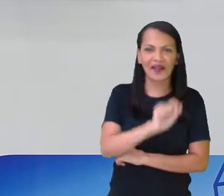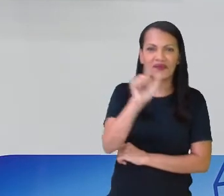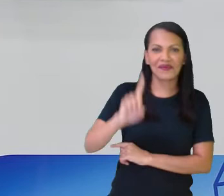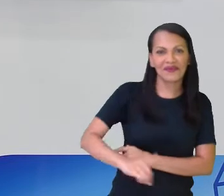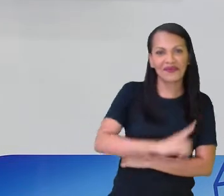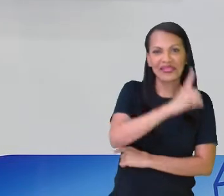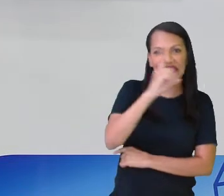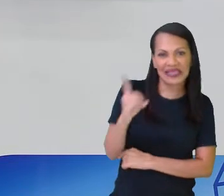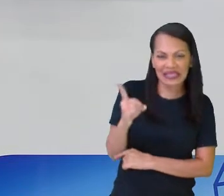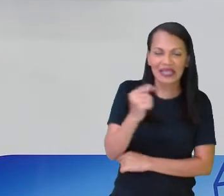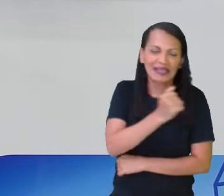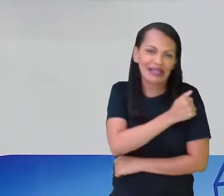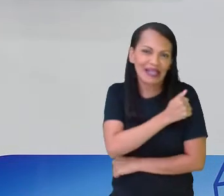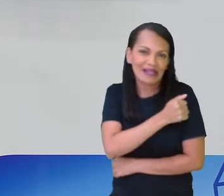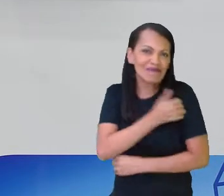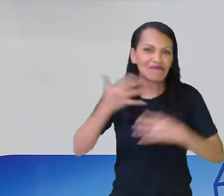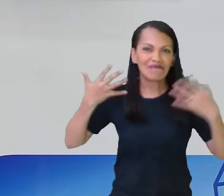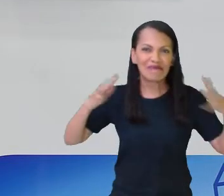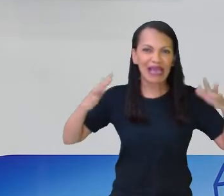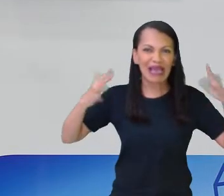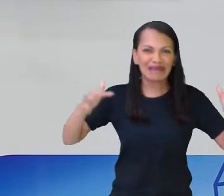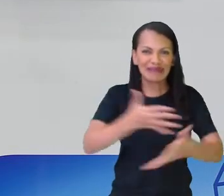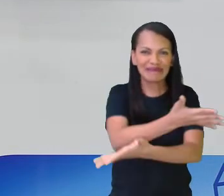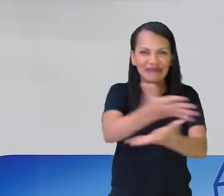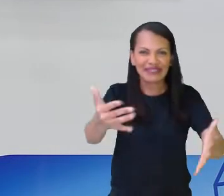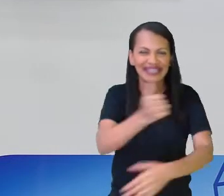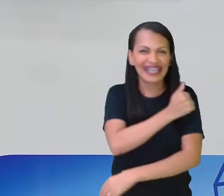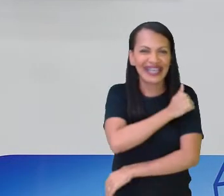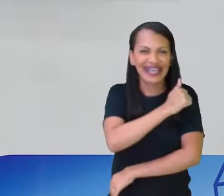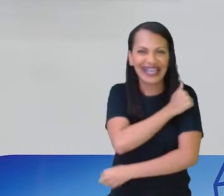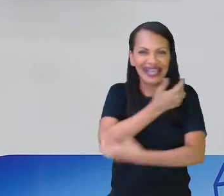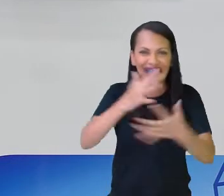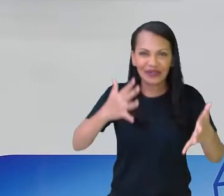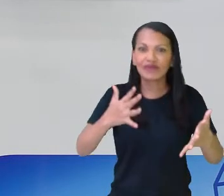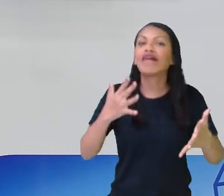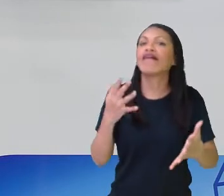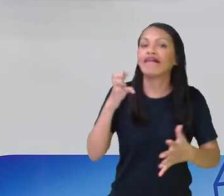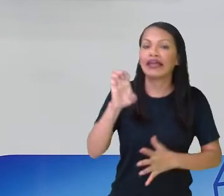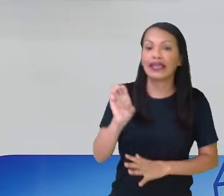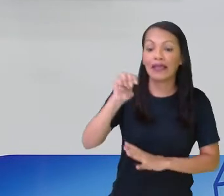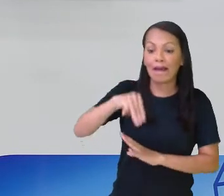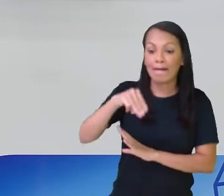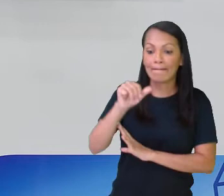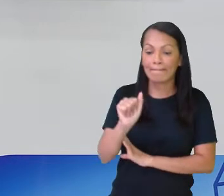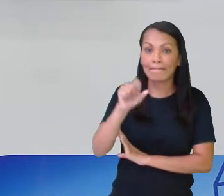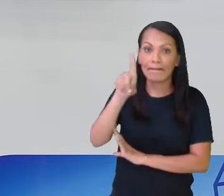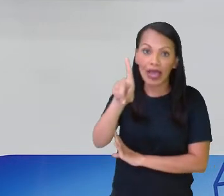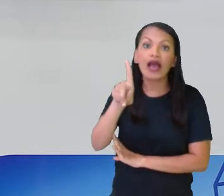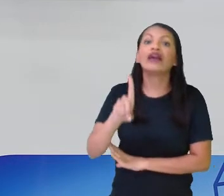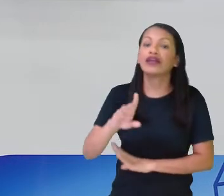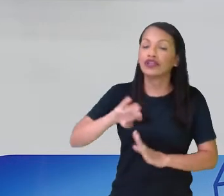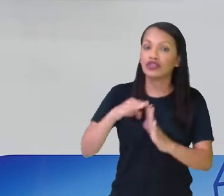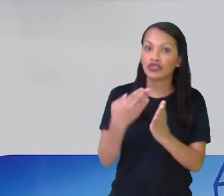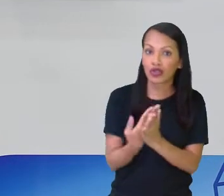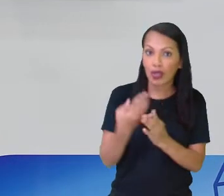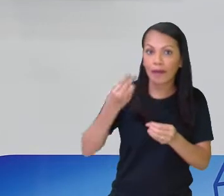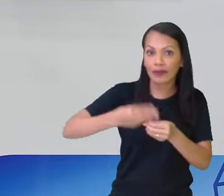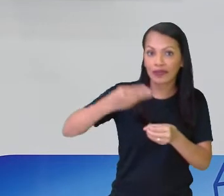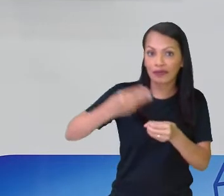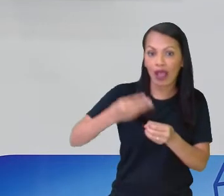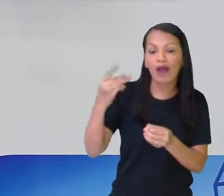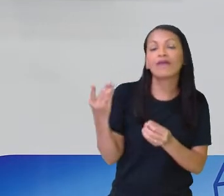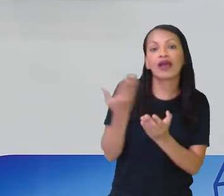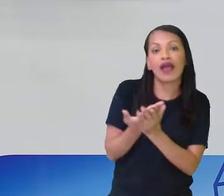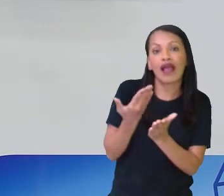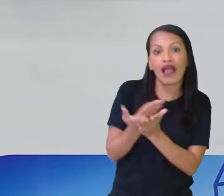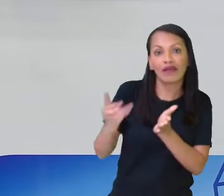Estudante. Parabéns a todos vocês aí, estudantes da EMAD, da Escola Municipal para Aulas Digitais.